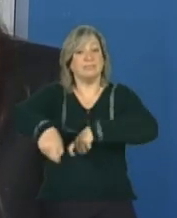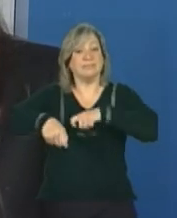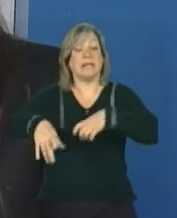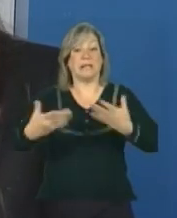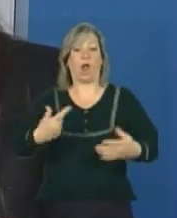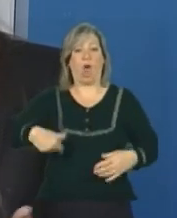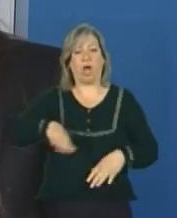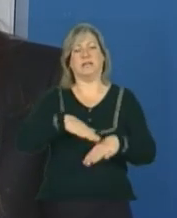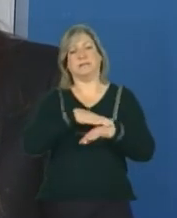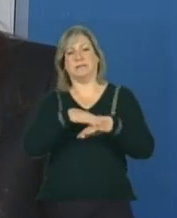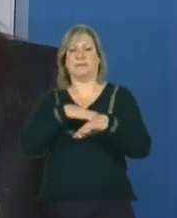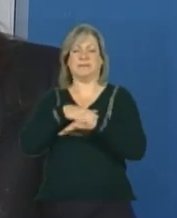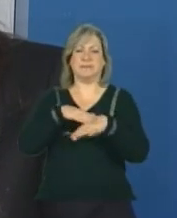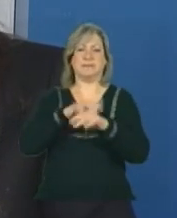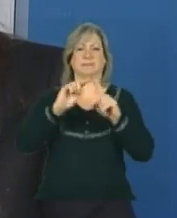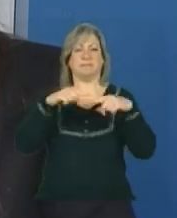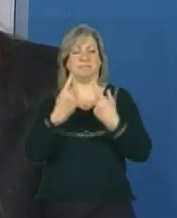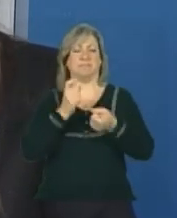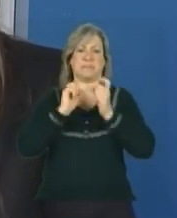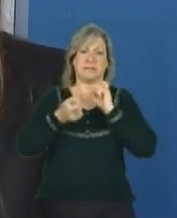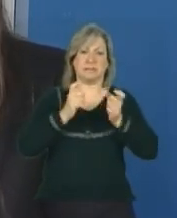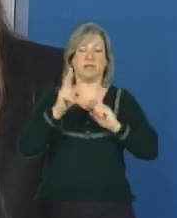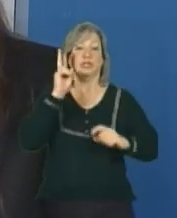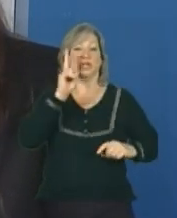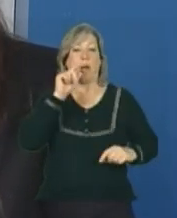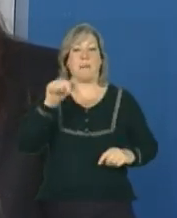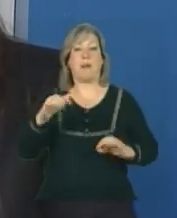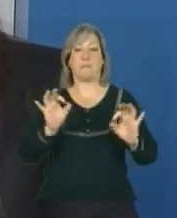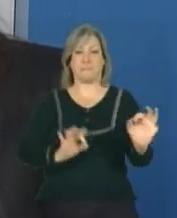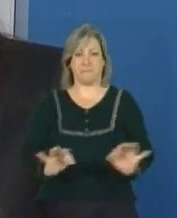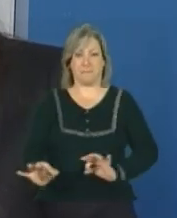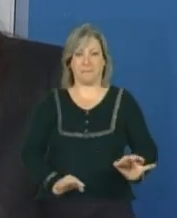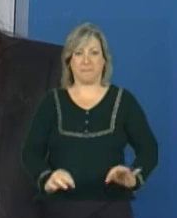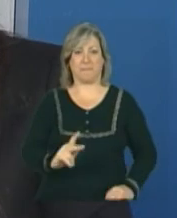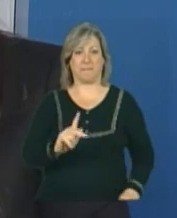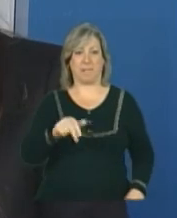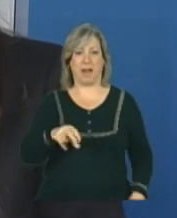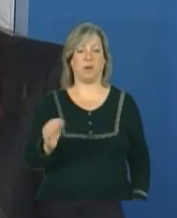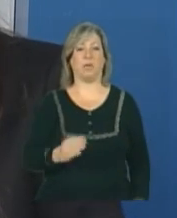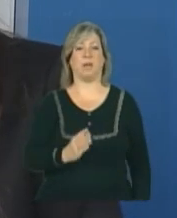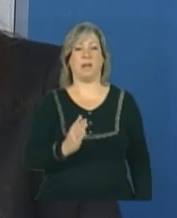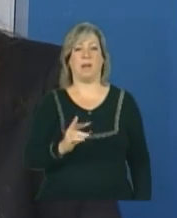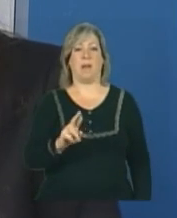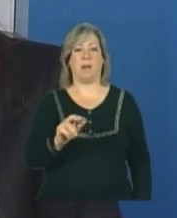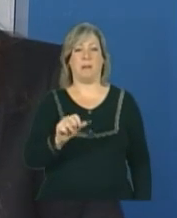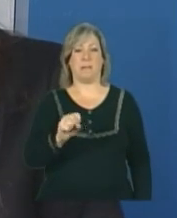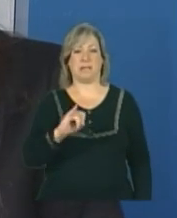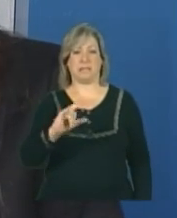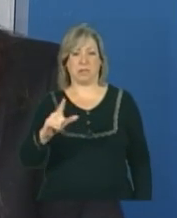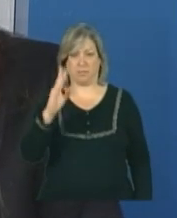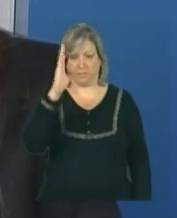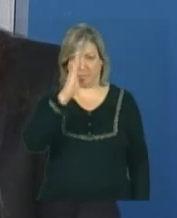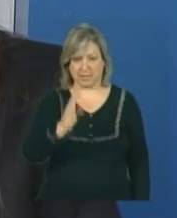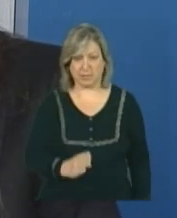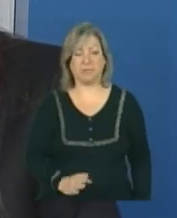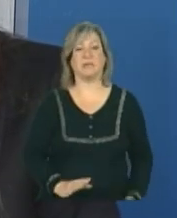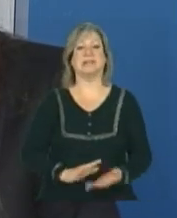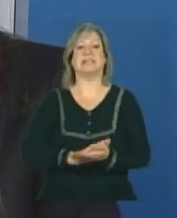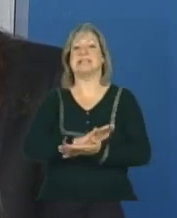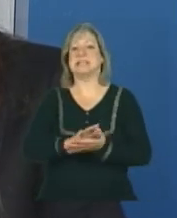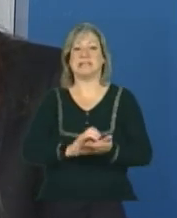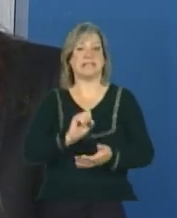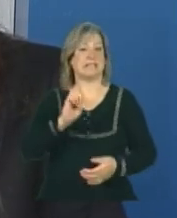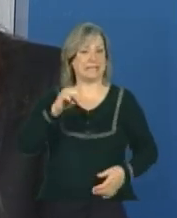discutir no processo aí do Brasil Sem Miséria como fazer, como enfrentar esse desafio. Então, eu diria